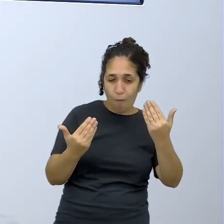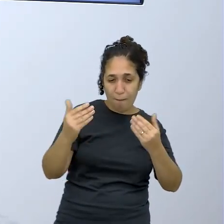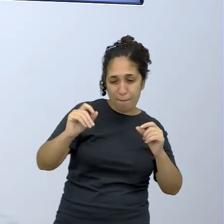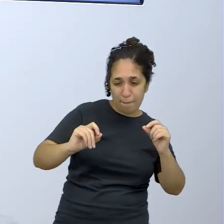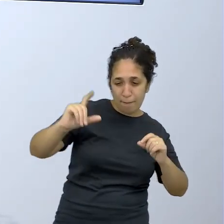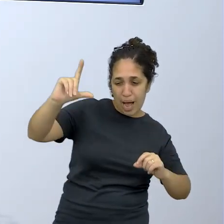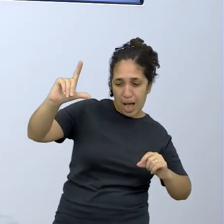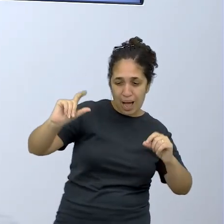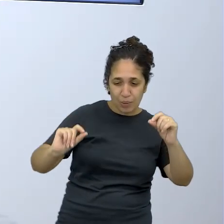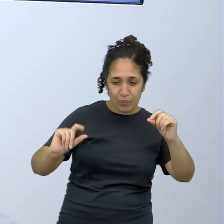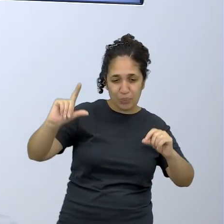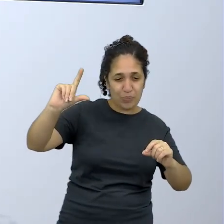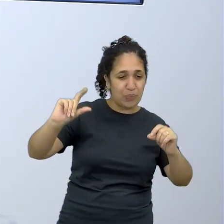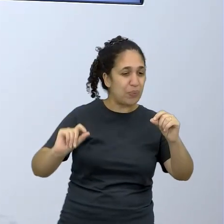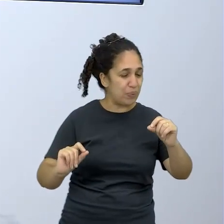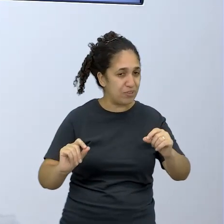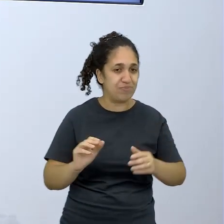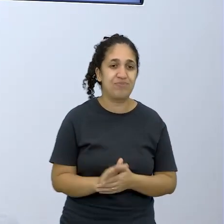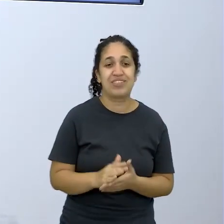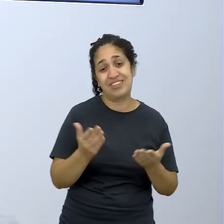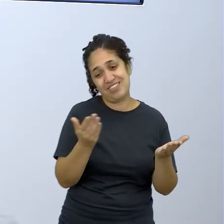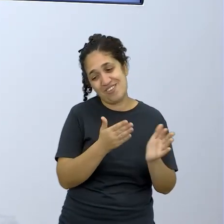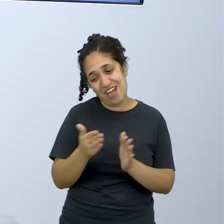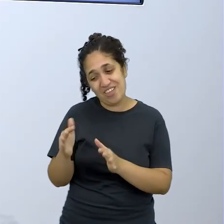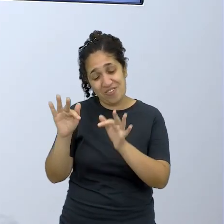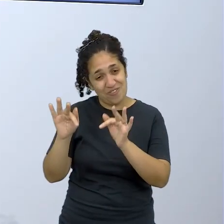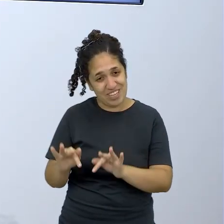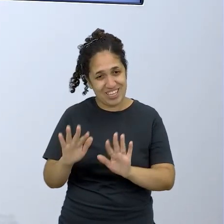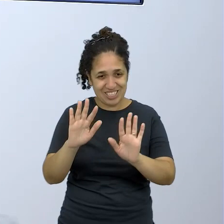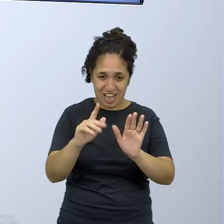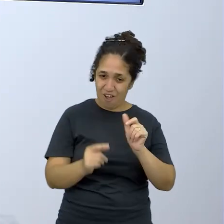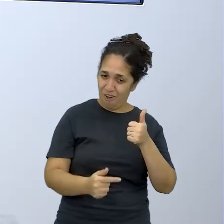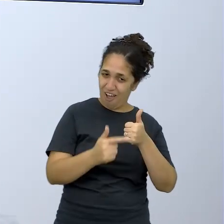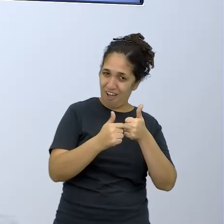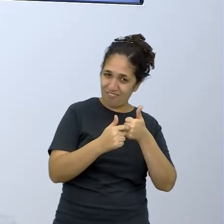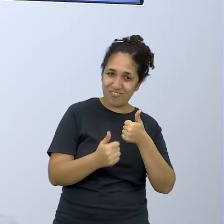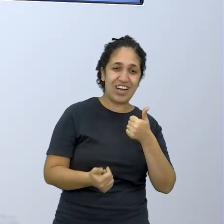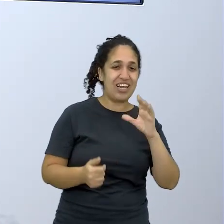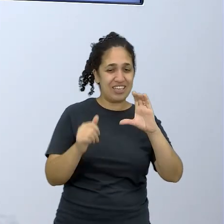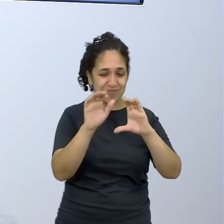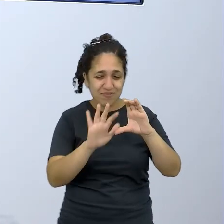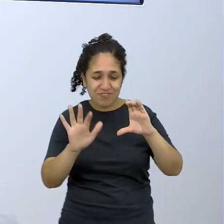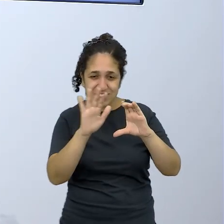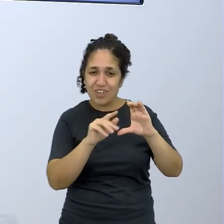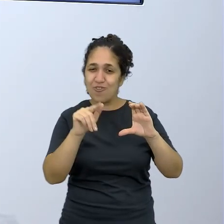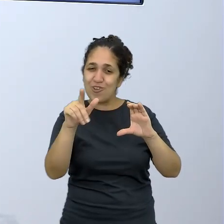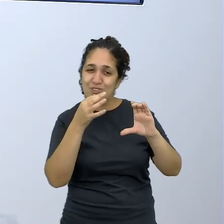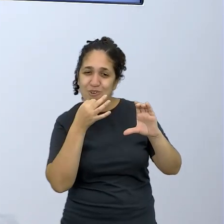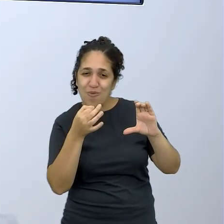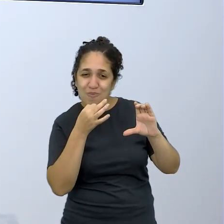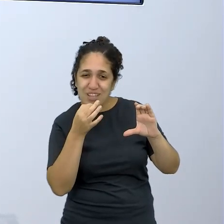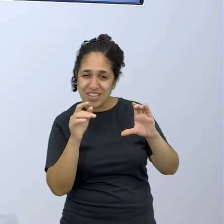fácil assim a gente reduzir. A gente vai ficando por aqui, não vai esquecer de avaliar a nossa aula também, dizer aí o que você achou.